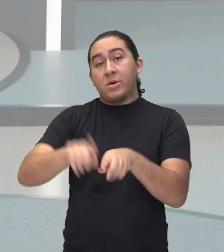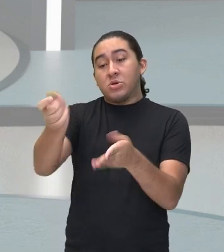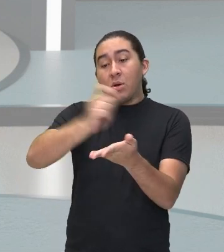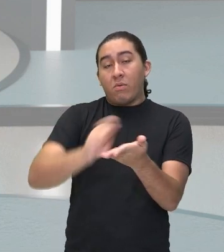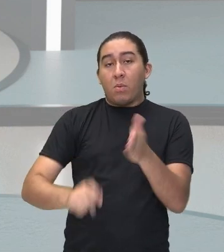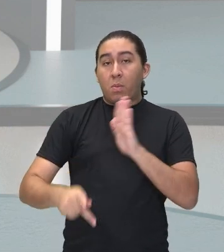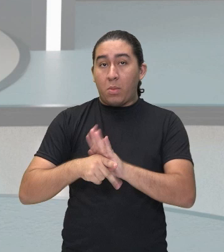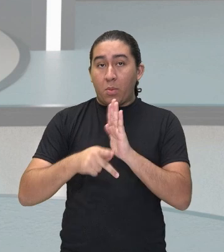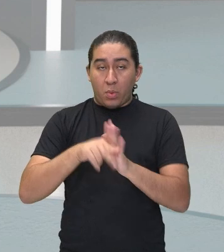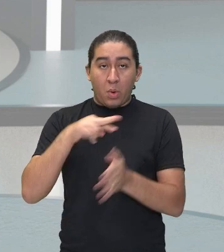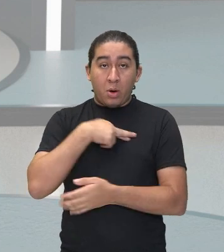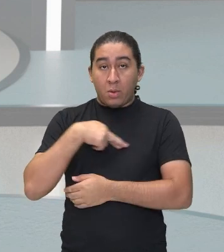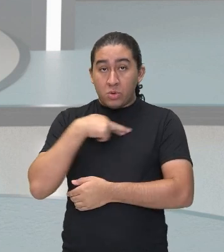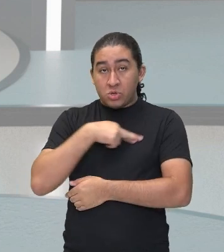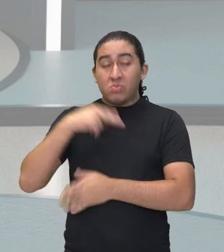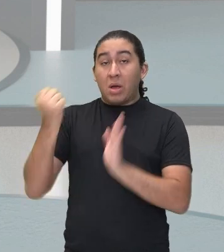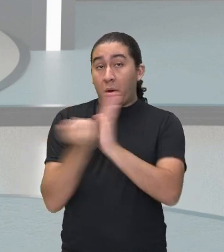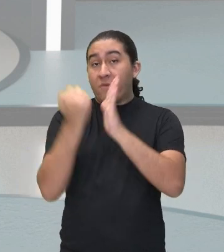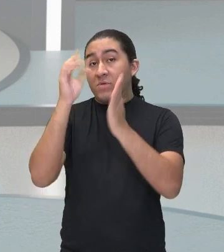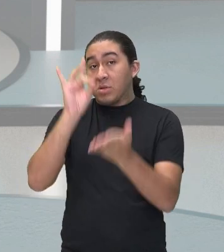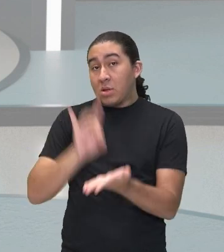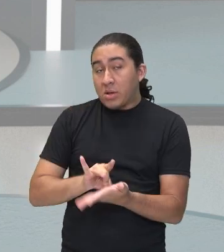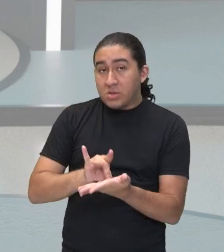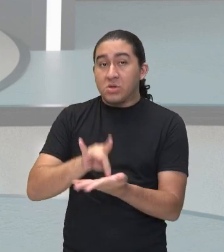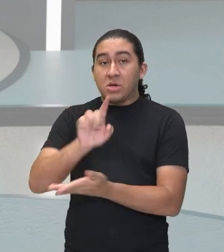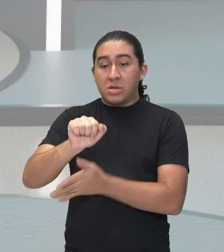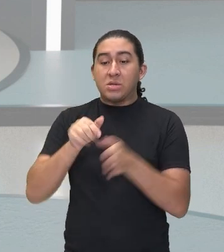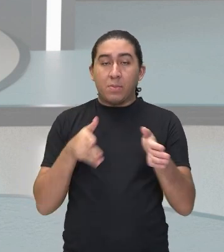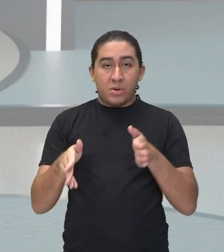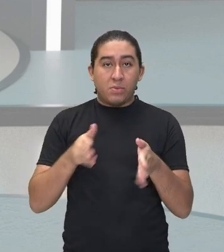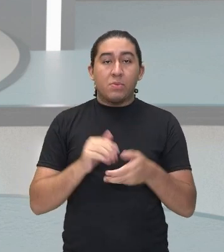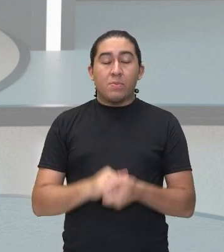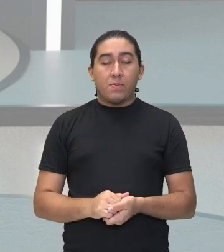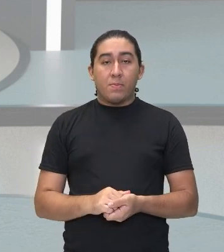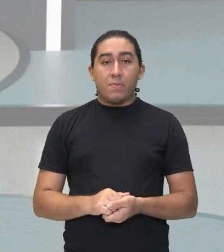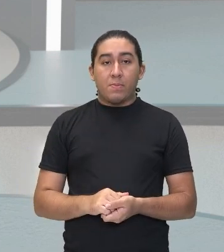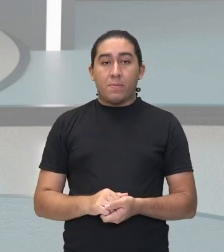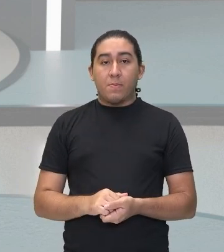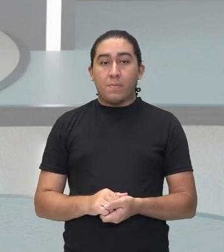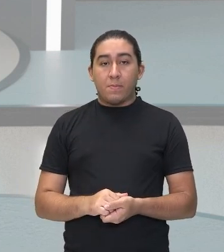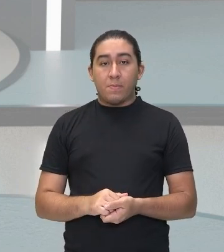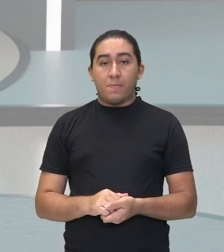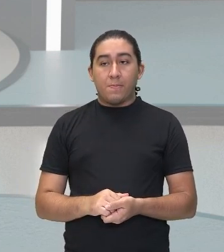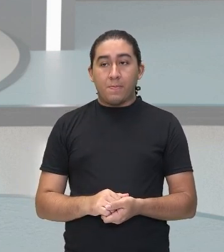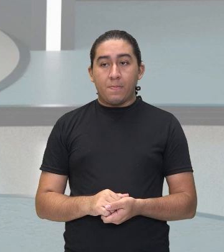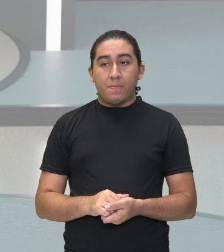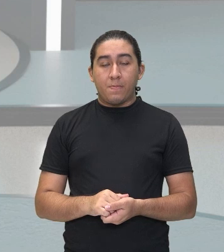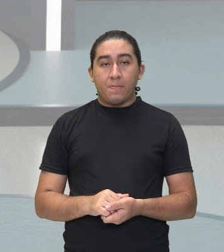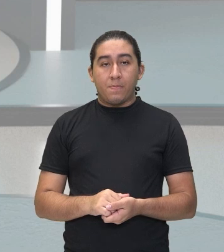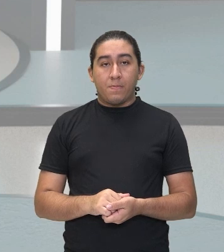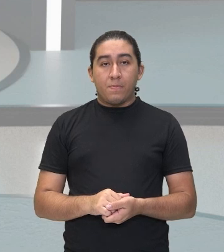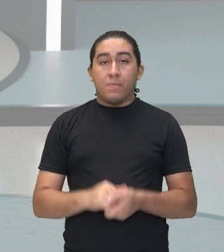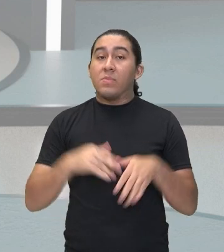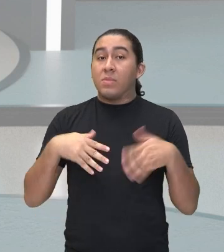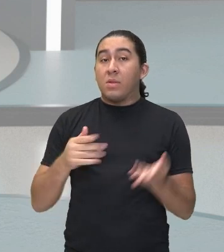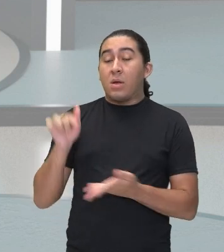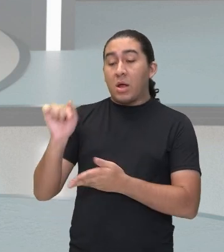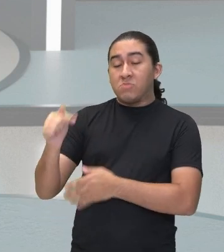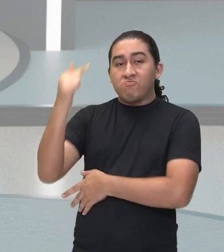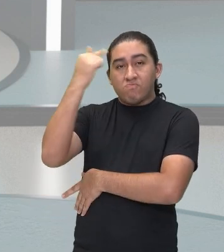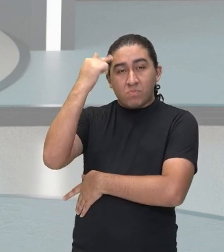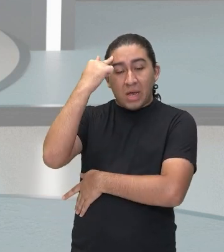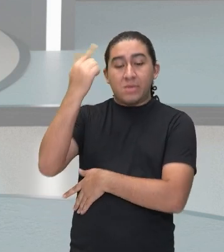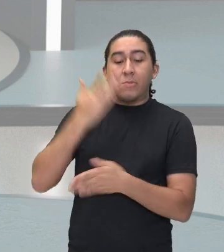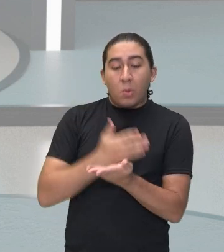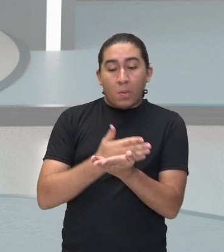no romantismo. Então, ele marcou mesmo o período como escritor, né? Então, eles prepararam o terreno para